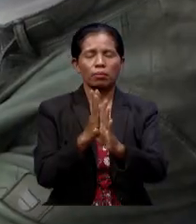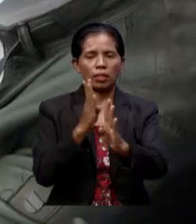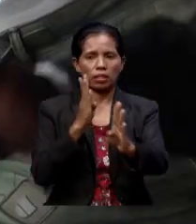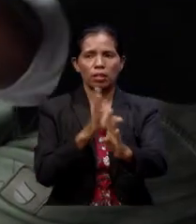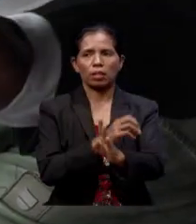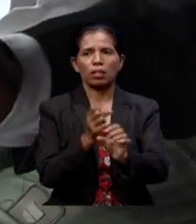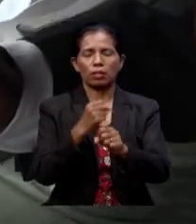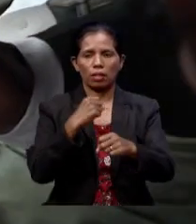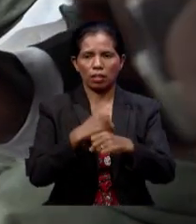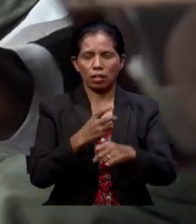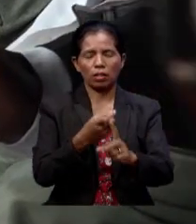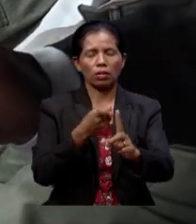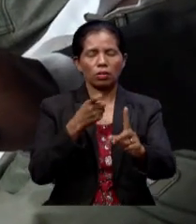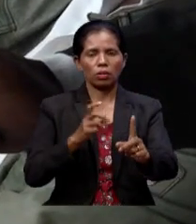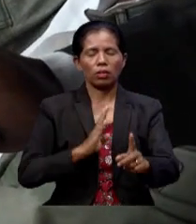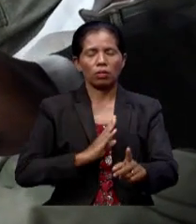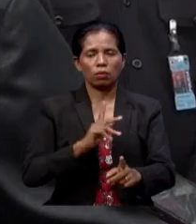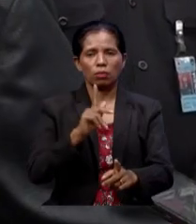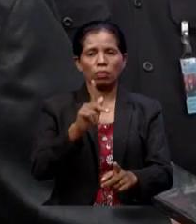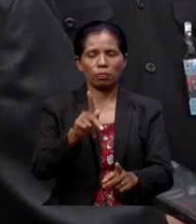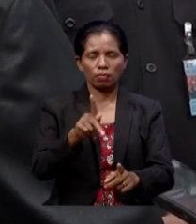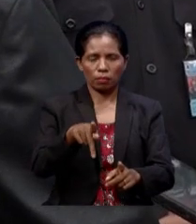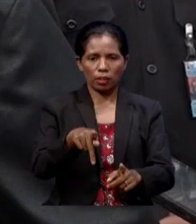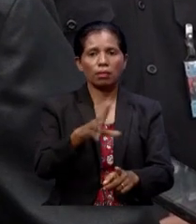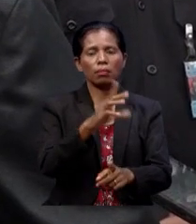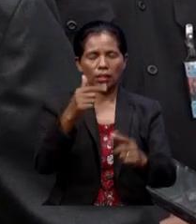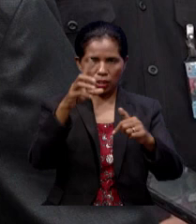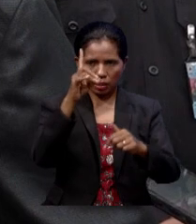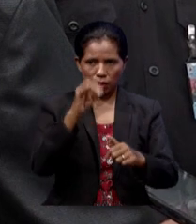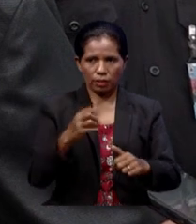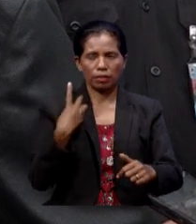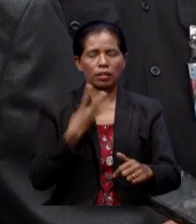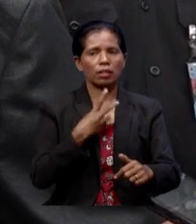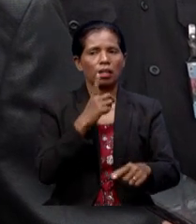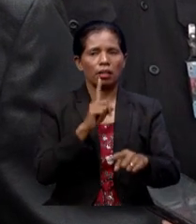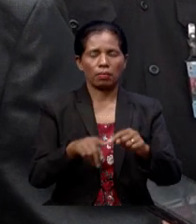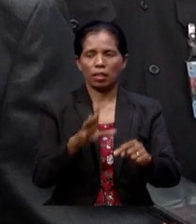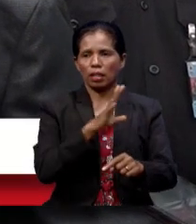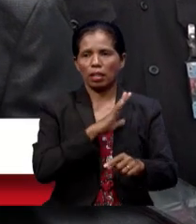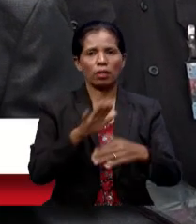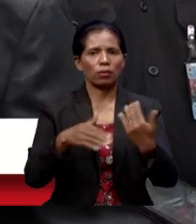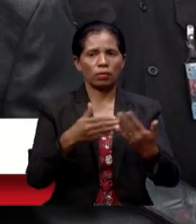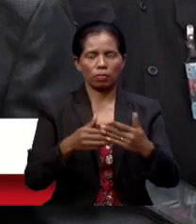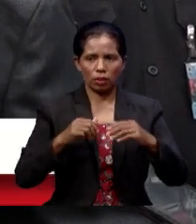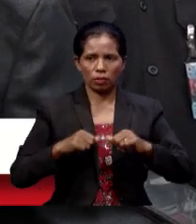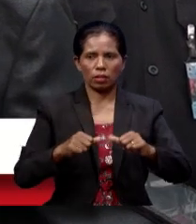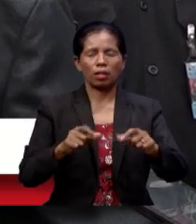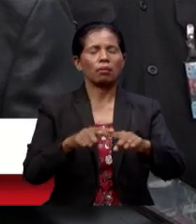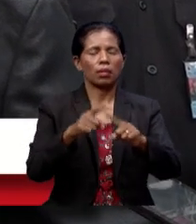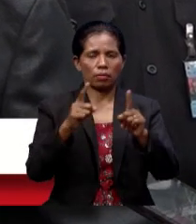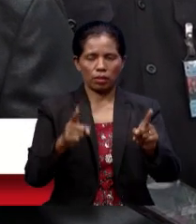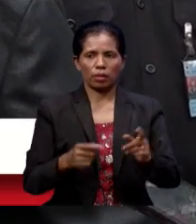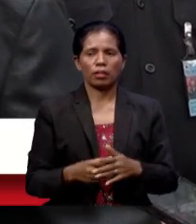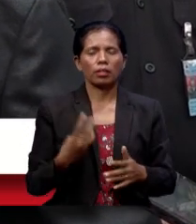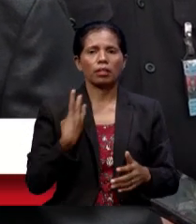BZ a operação Husi Kupang Mai Dili. Ita labelehing buat hoto perfecto ma kita lao, mas